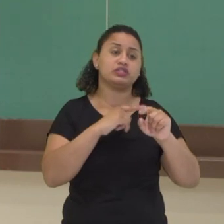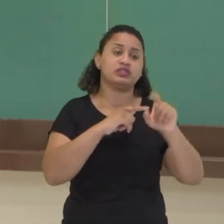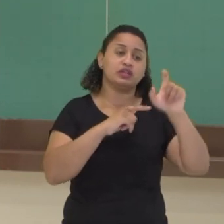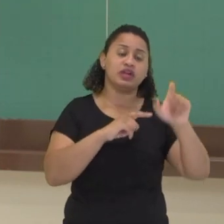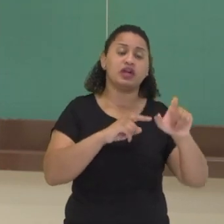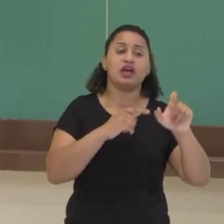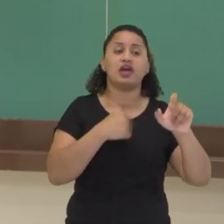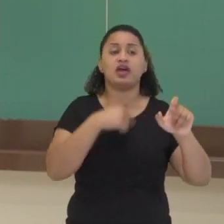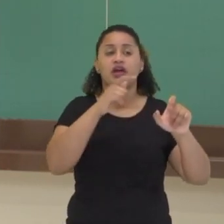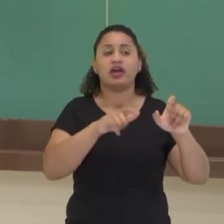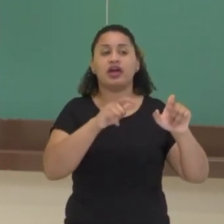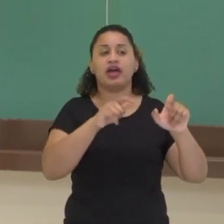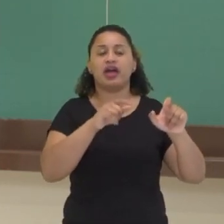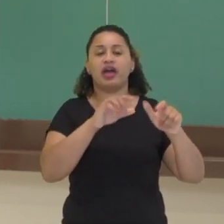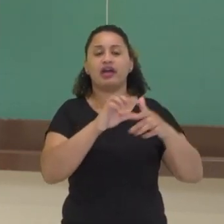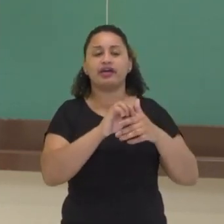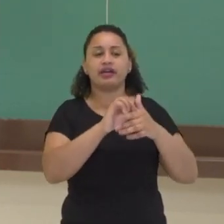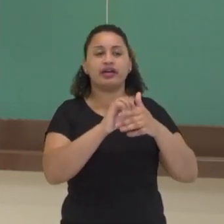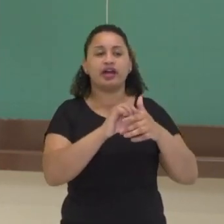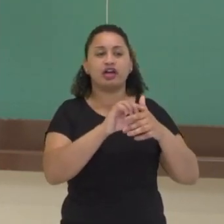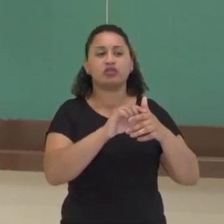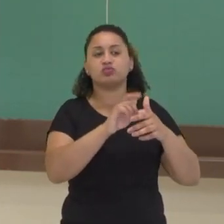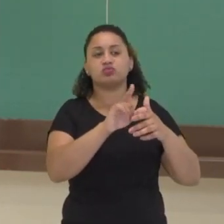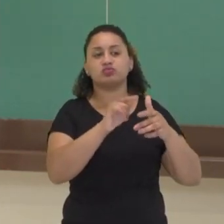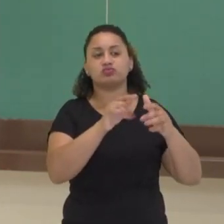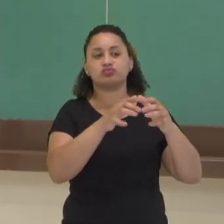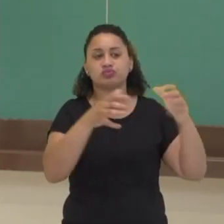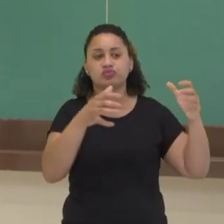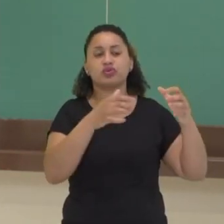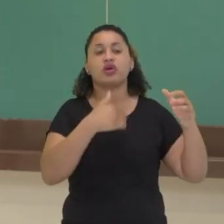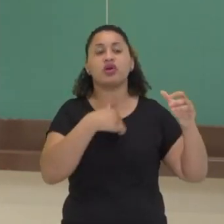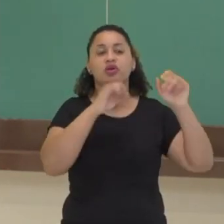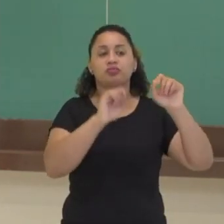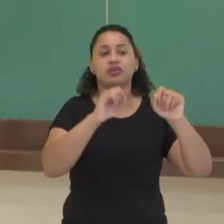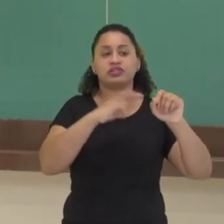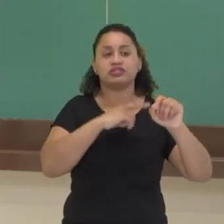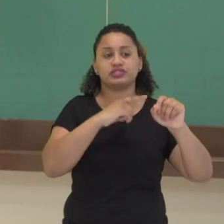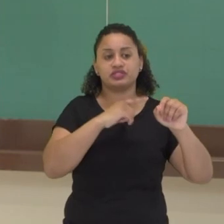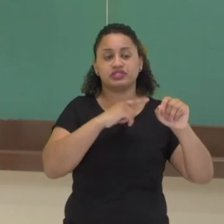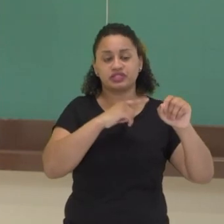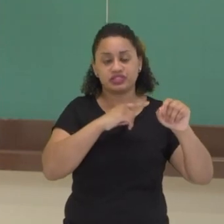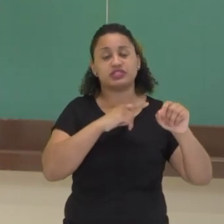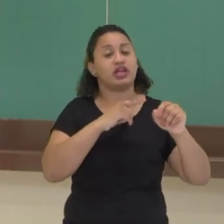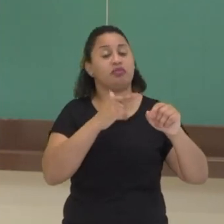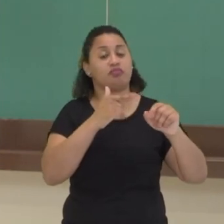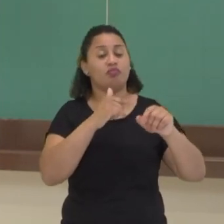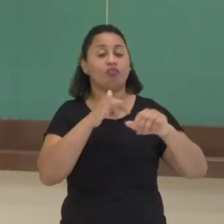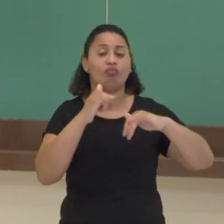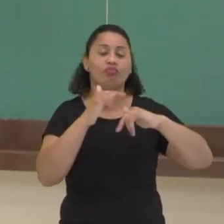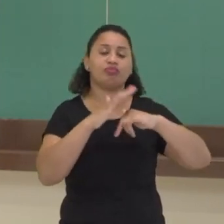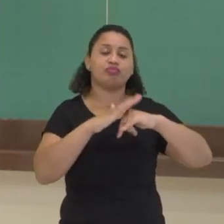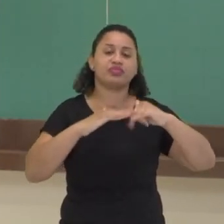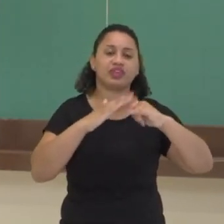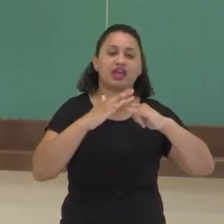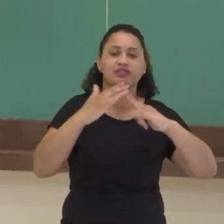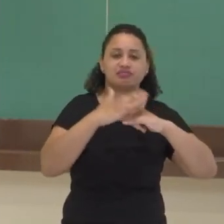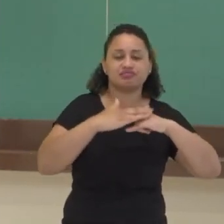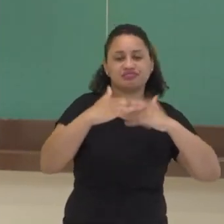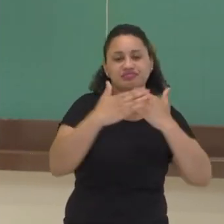temos muitas outras situações que a gente pode vivenciar e também usar o